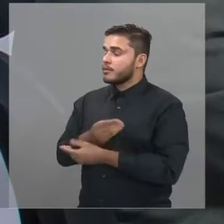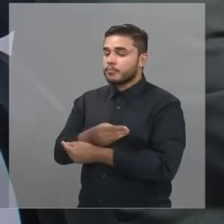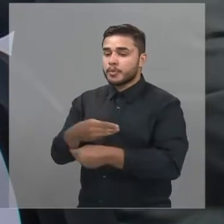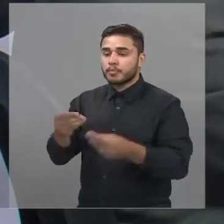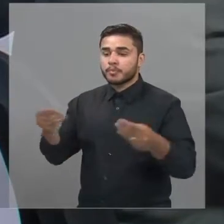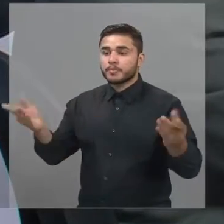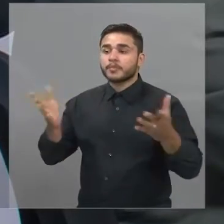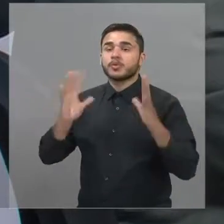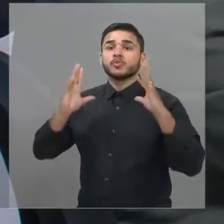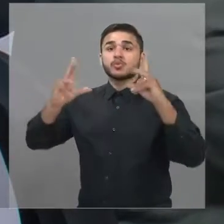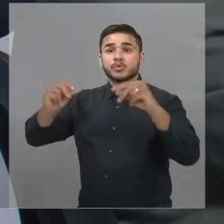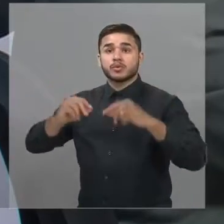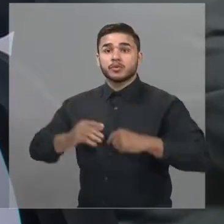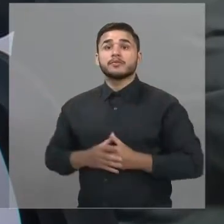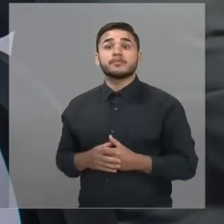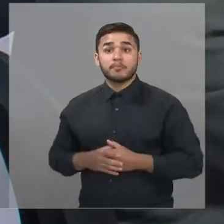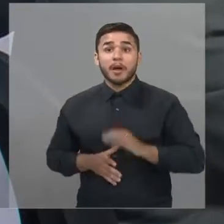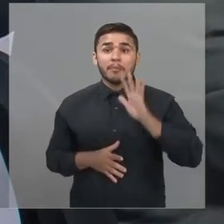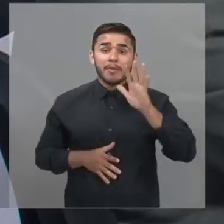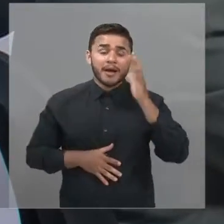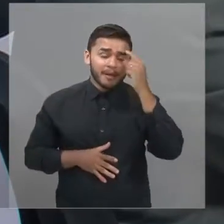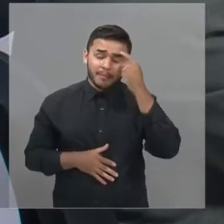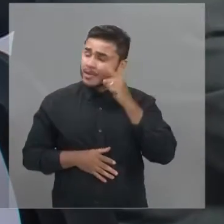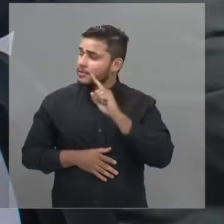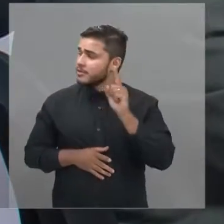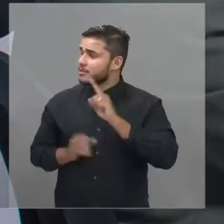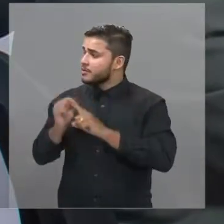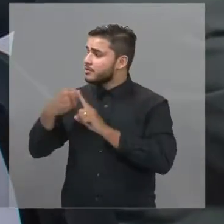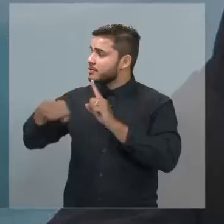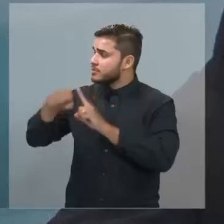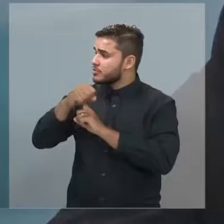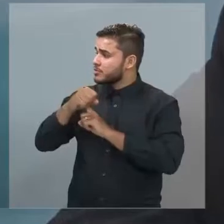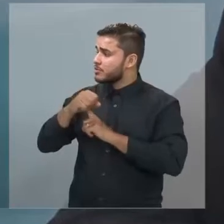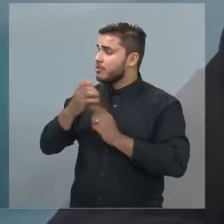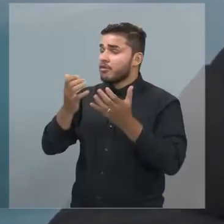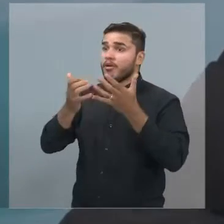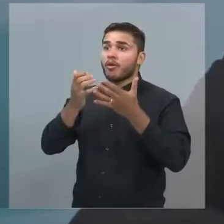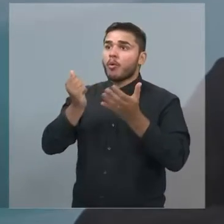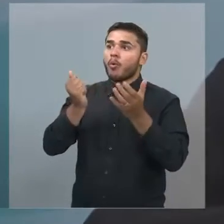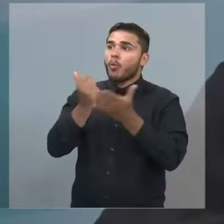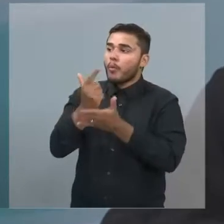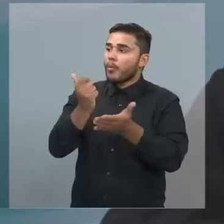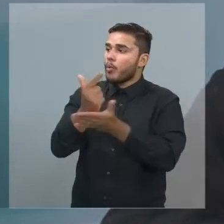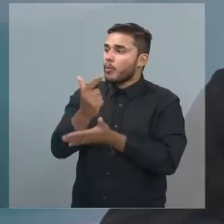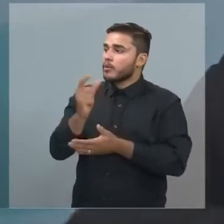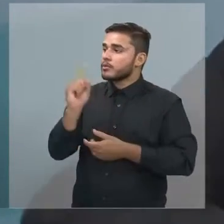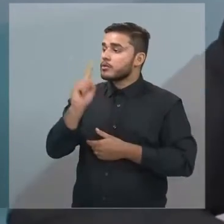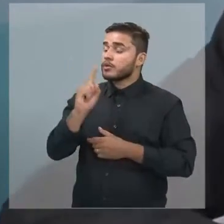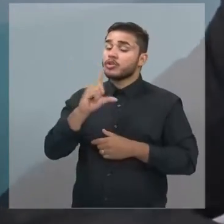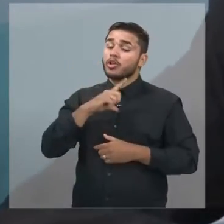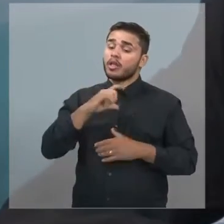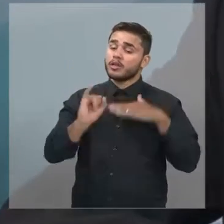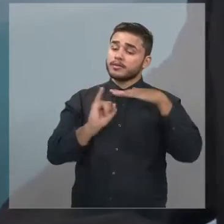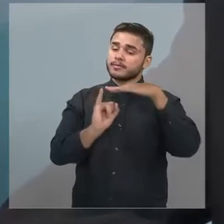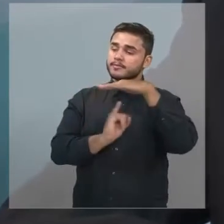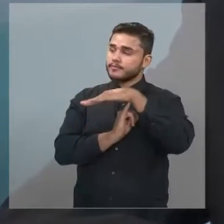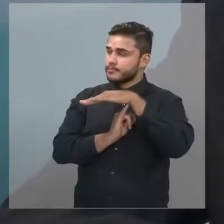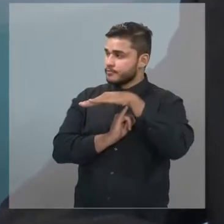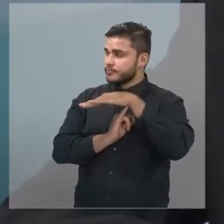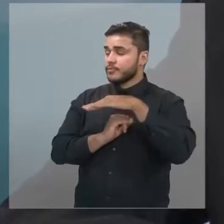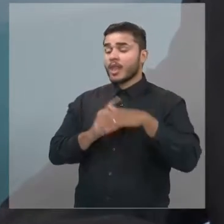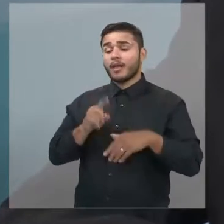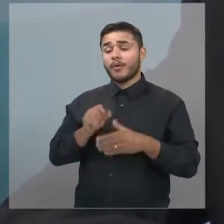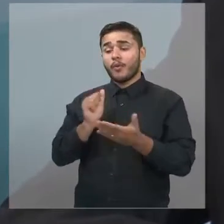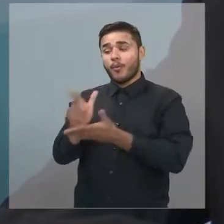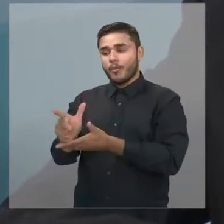mas não foi uma demanda da sociedade, foi uma fundação que comprou e distribuiu. Correto. Mas o que eu quero dizer é o seguinte, o que é a busca